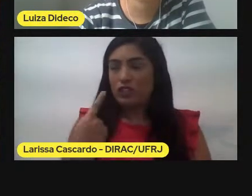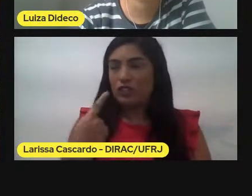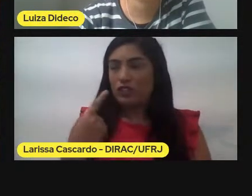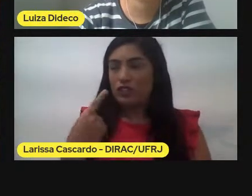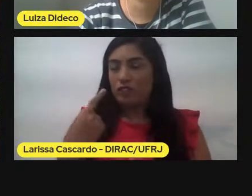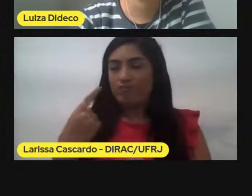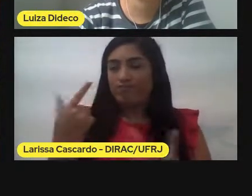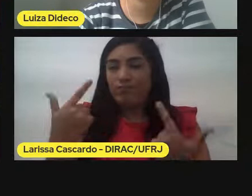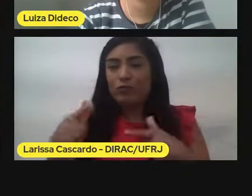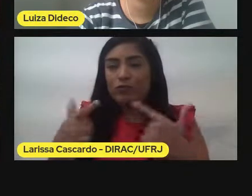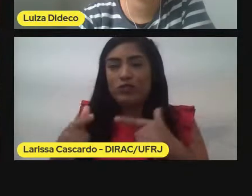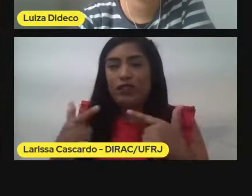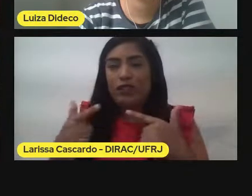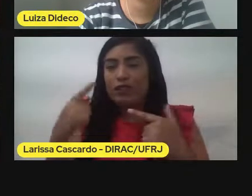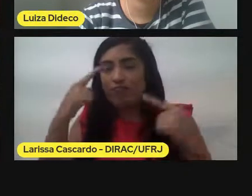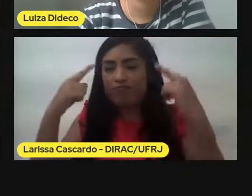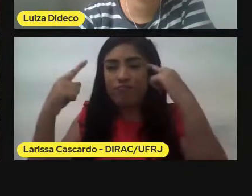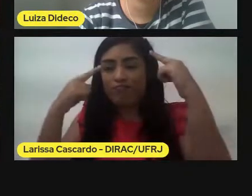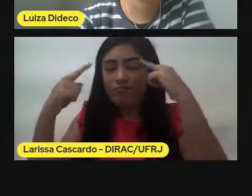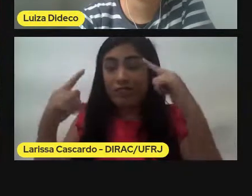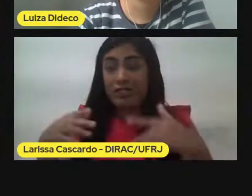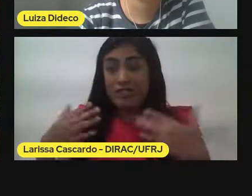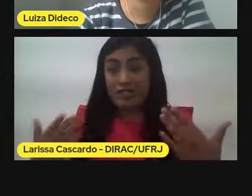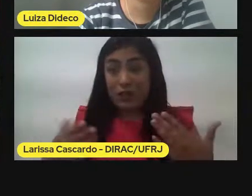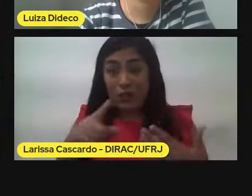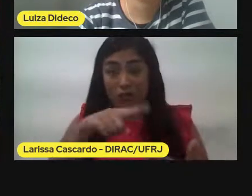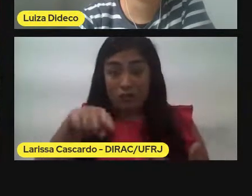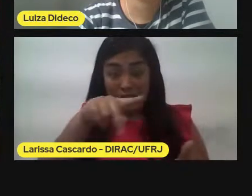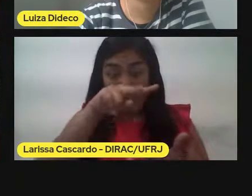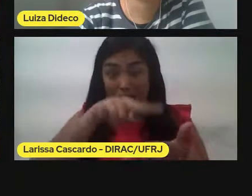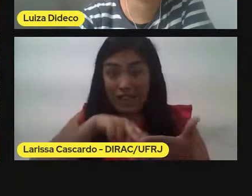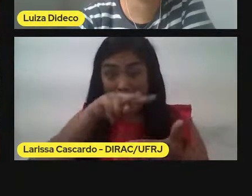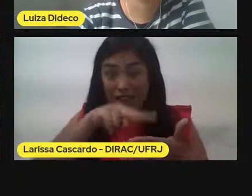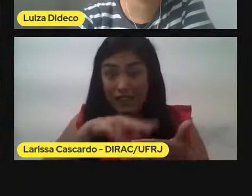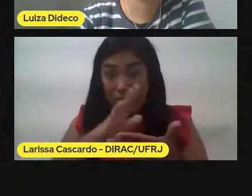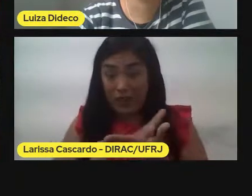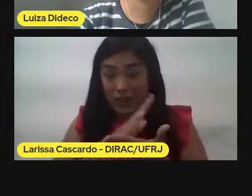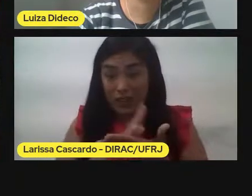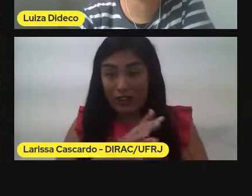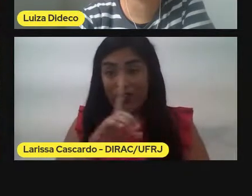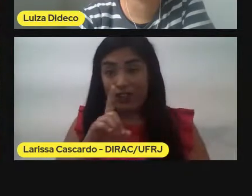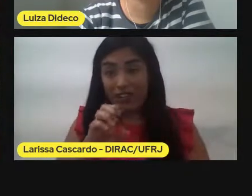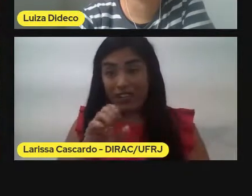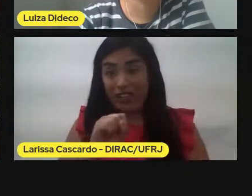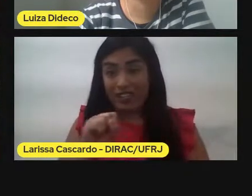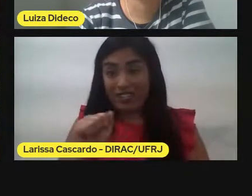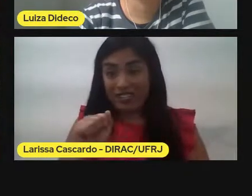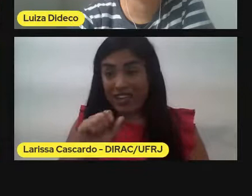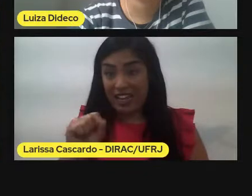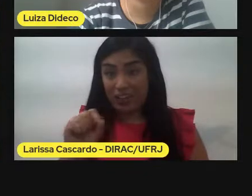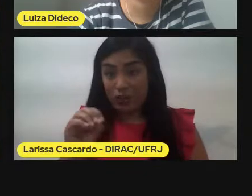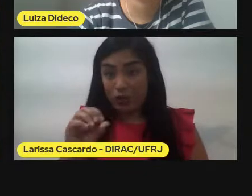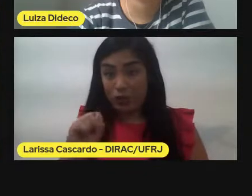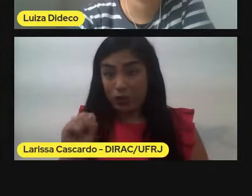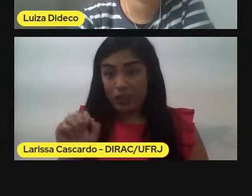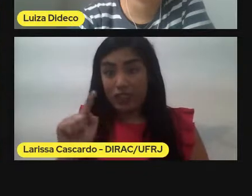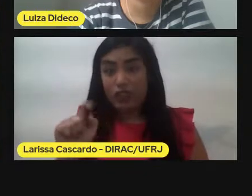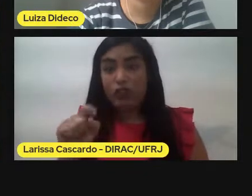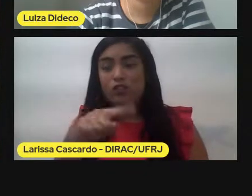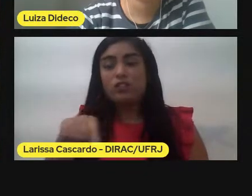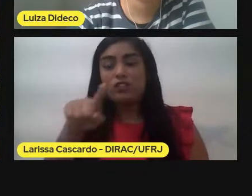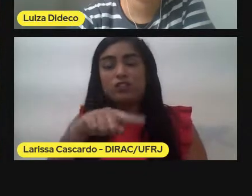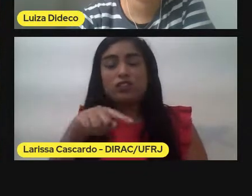acabaram lendo o livro do desassossego de uma maneira autêntica, assim. Eu acho isso muito legal, porque